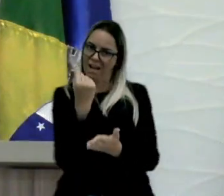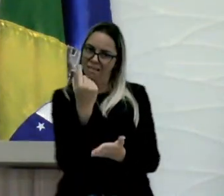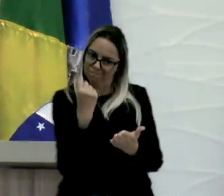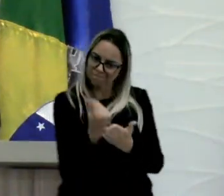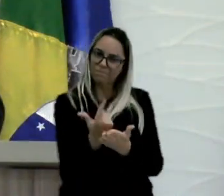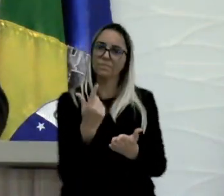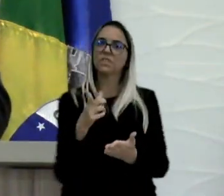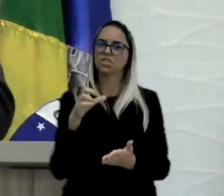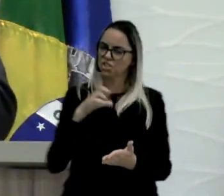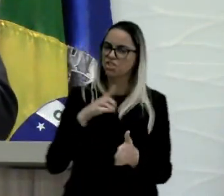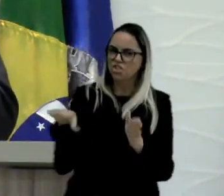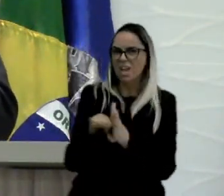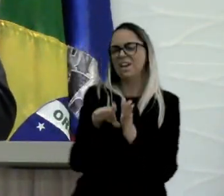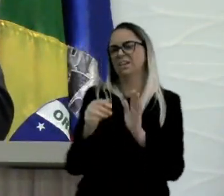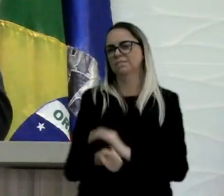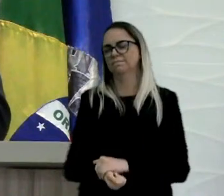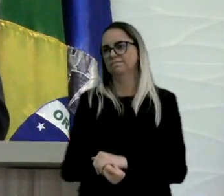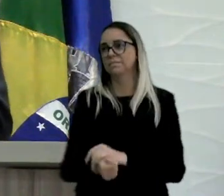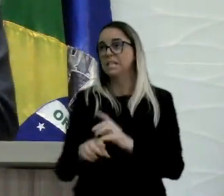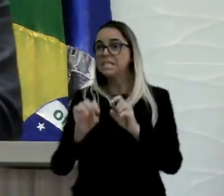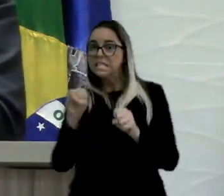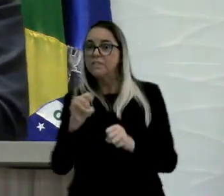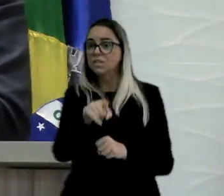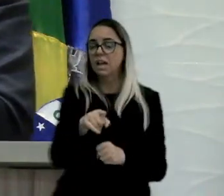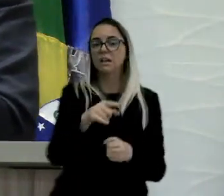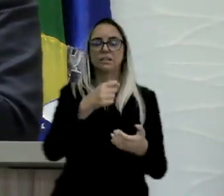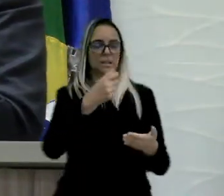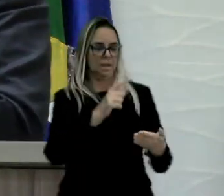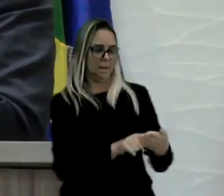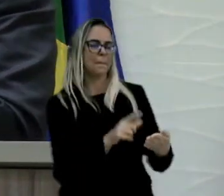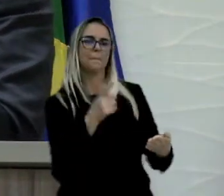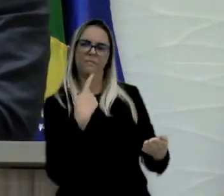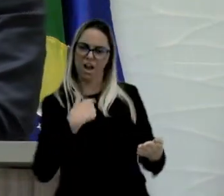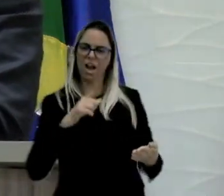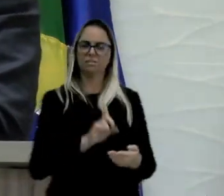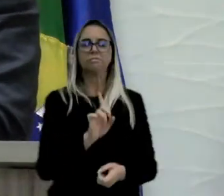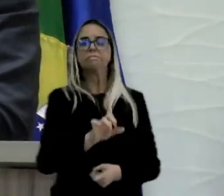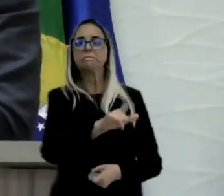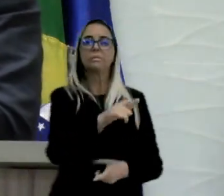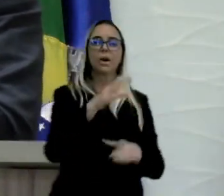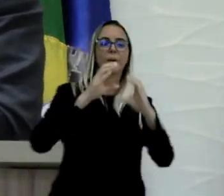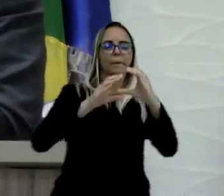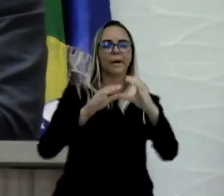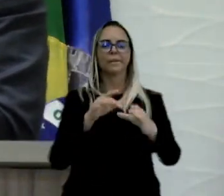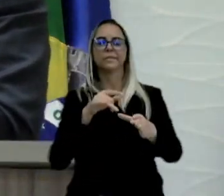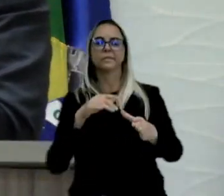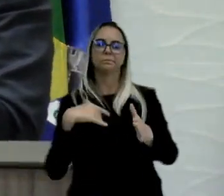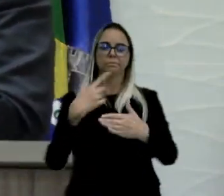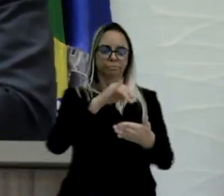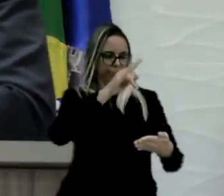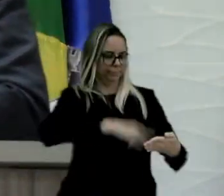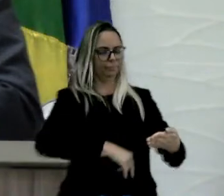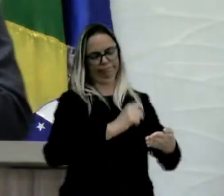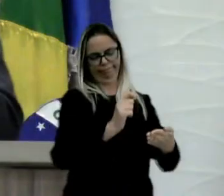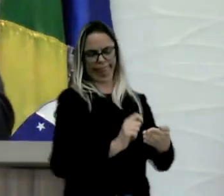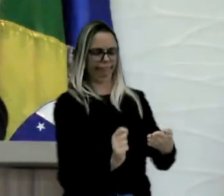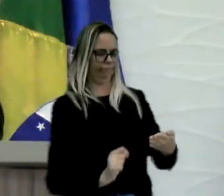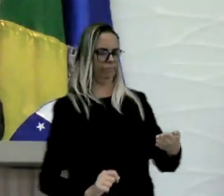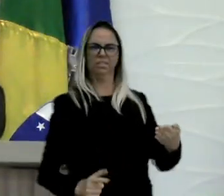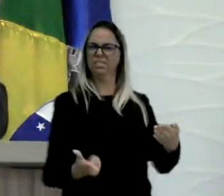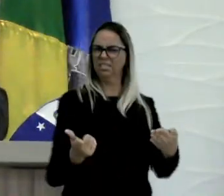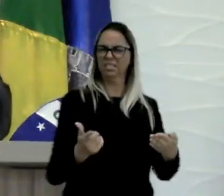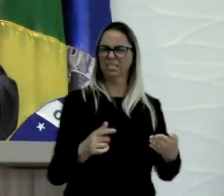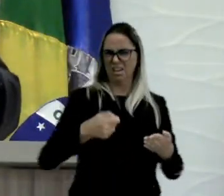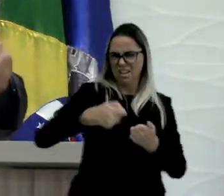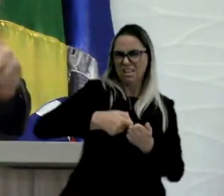ter essa conta eliminada você tem que ir a Compesa tem que fazer todo um protocolo Não isso não